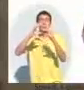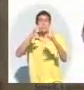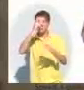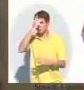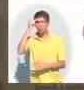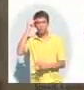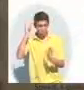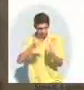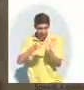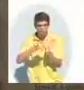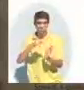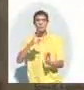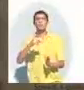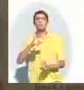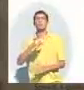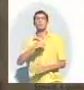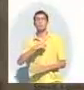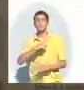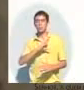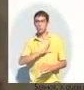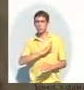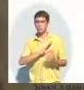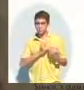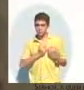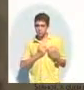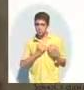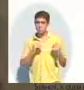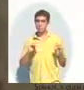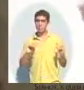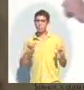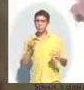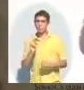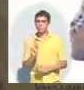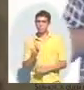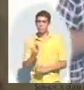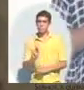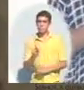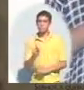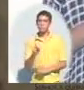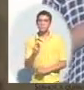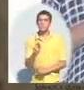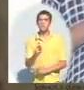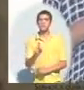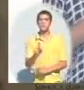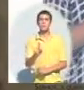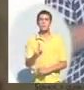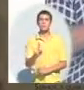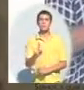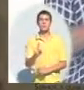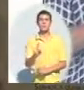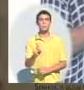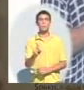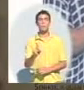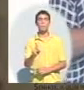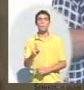E não adianta. O Papa, Sua Santidade, o Papa, está no hospital. Ué,